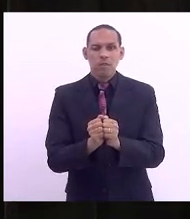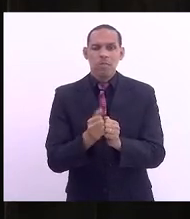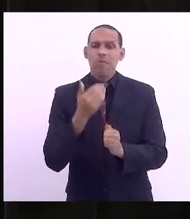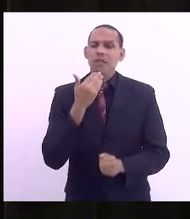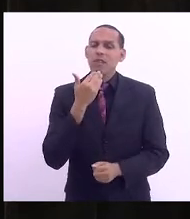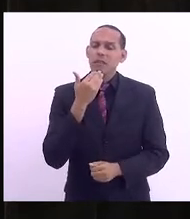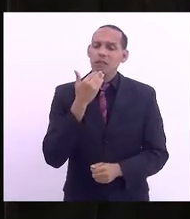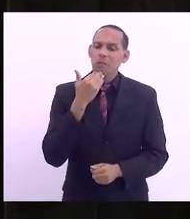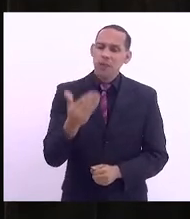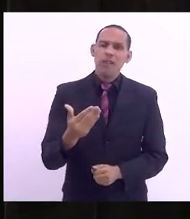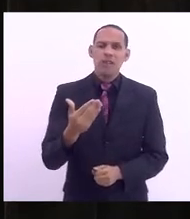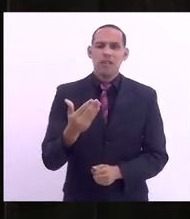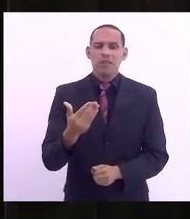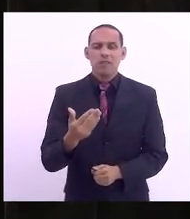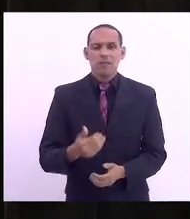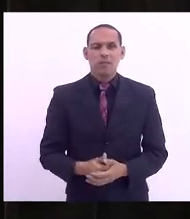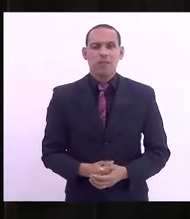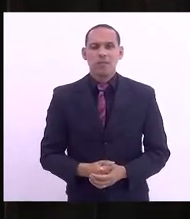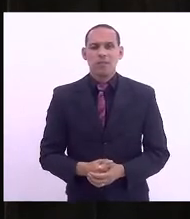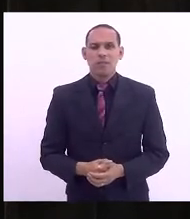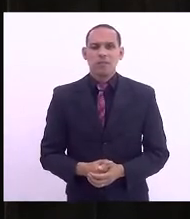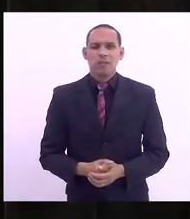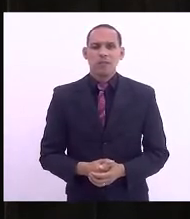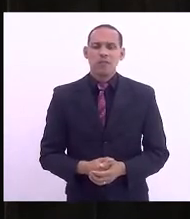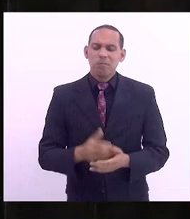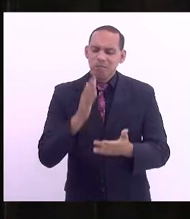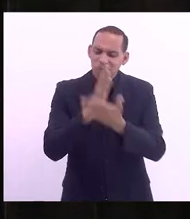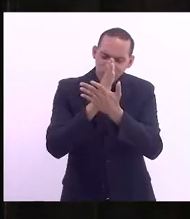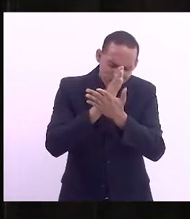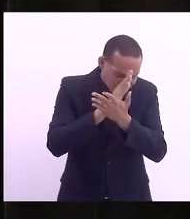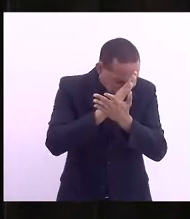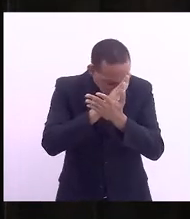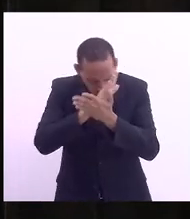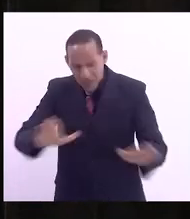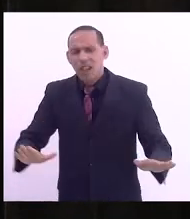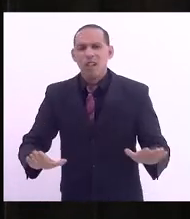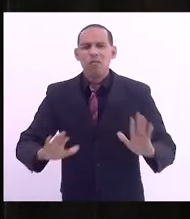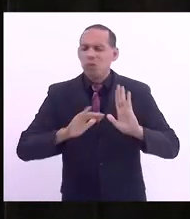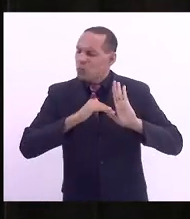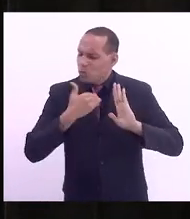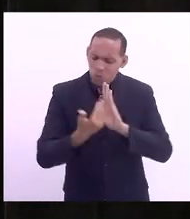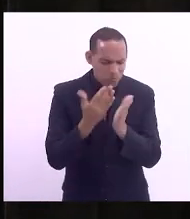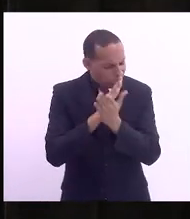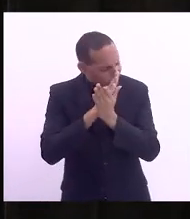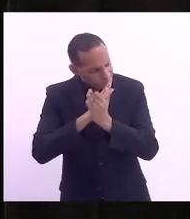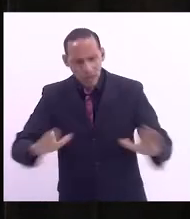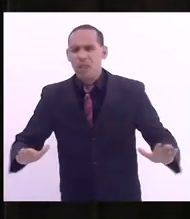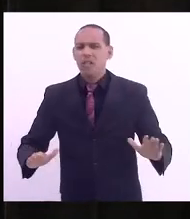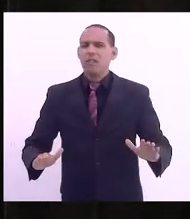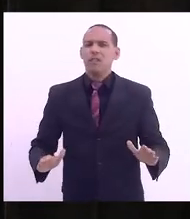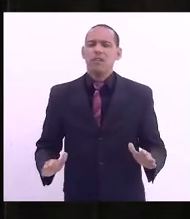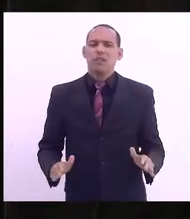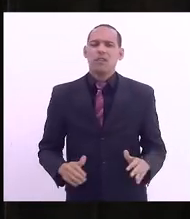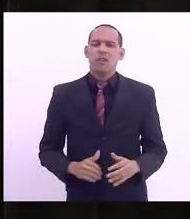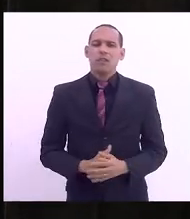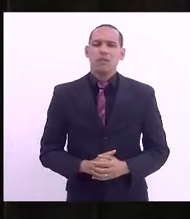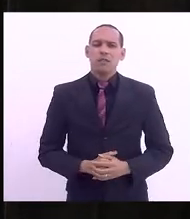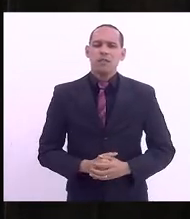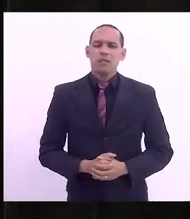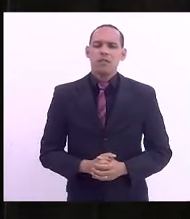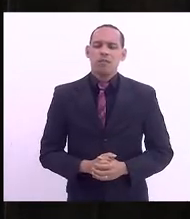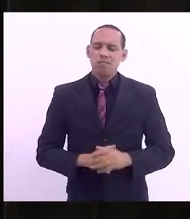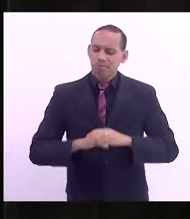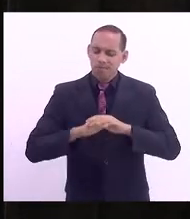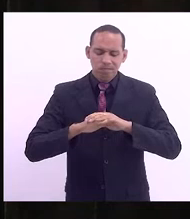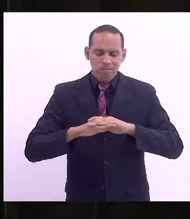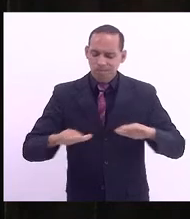pedindo que tenha um basta. Um basta nisso tudo. E é